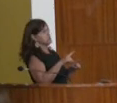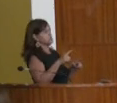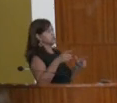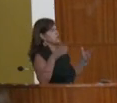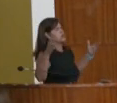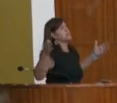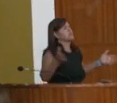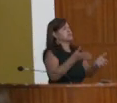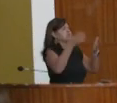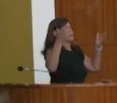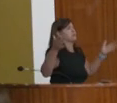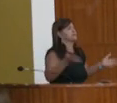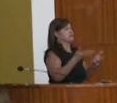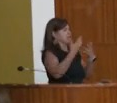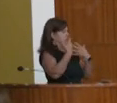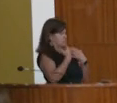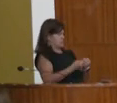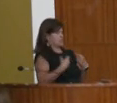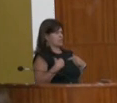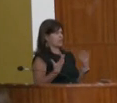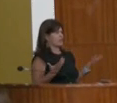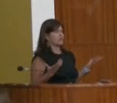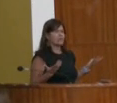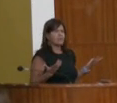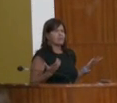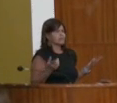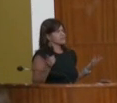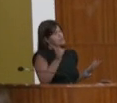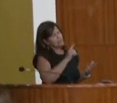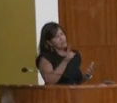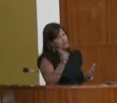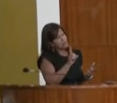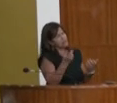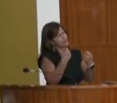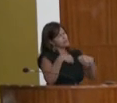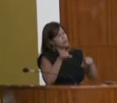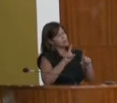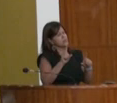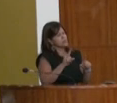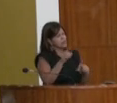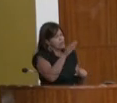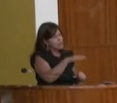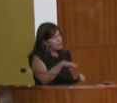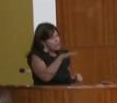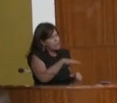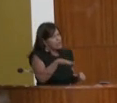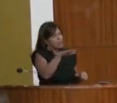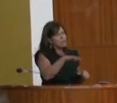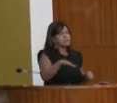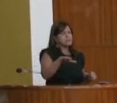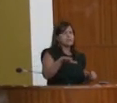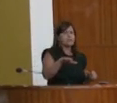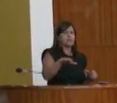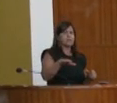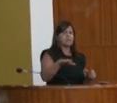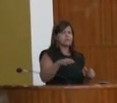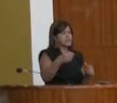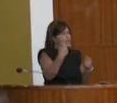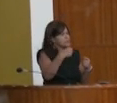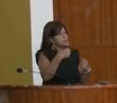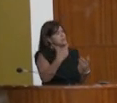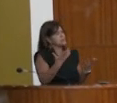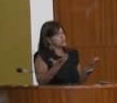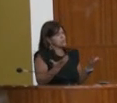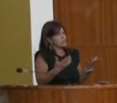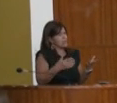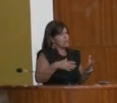motivar as pessoas a nos aceitarem se a gente tem meios acessíveis onde essas crianças, essas famílias, elas podem desfrutar de todos os espaços.